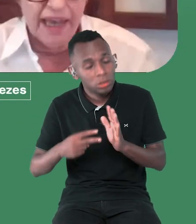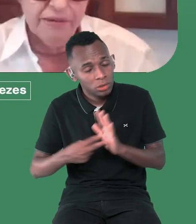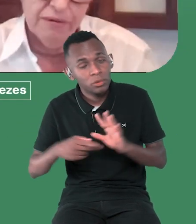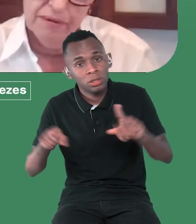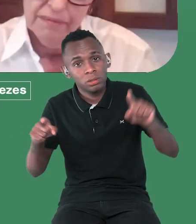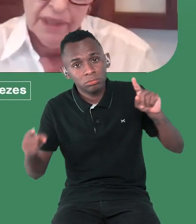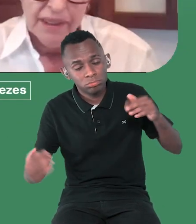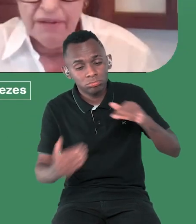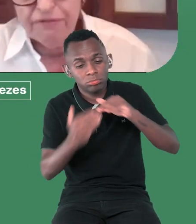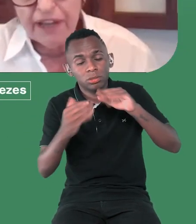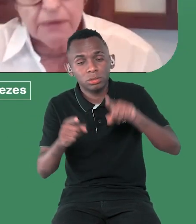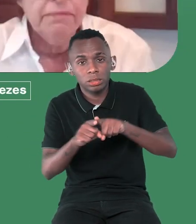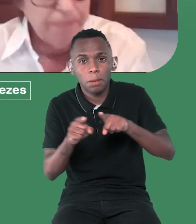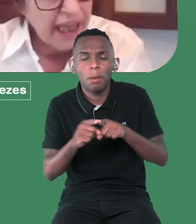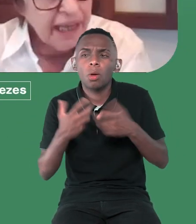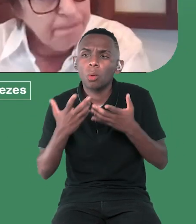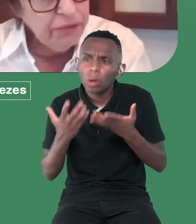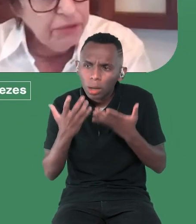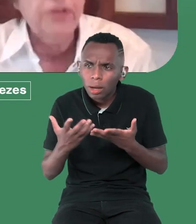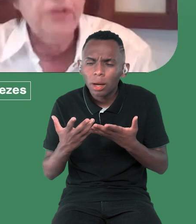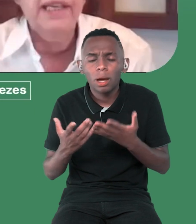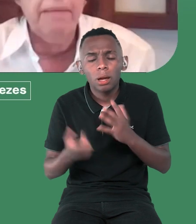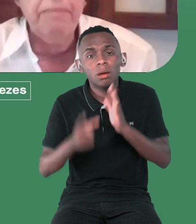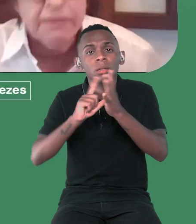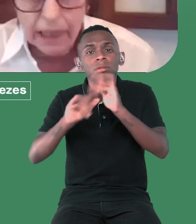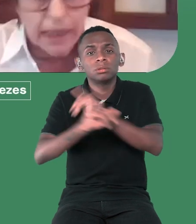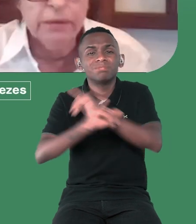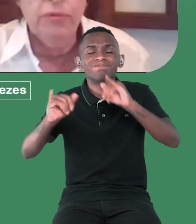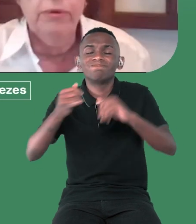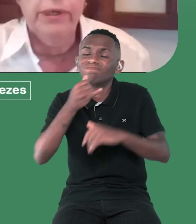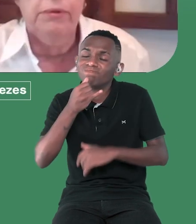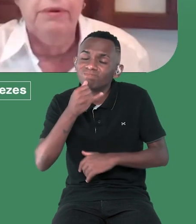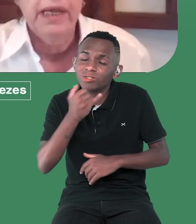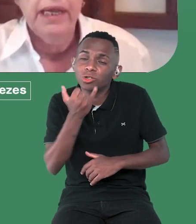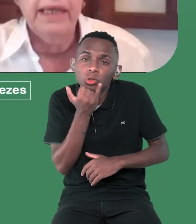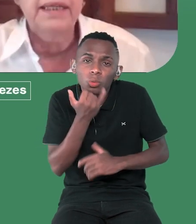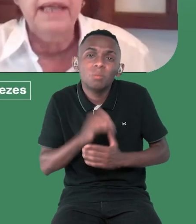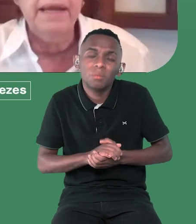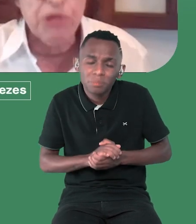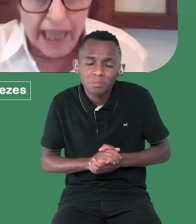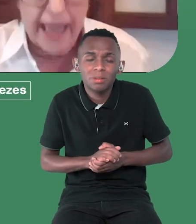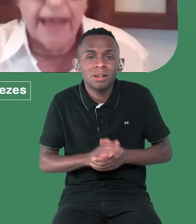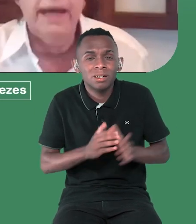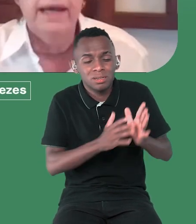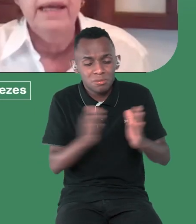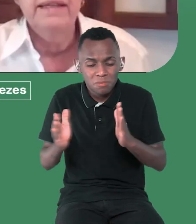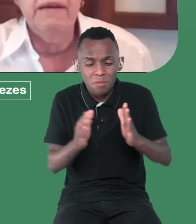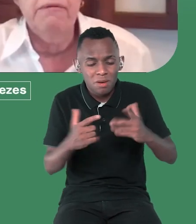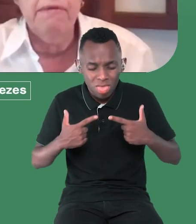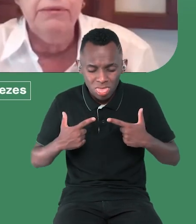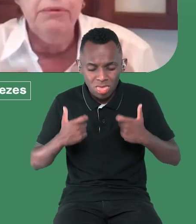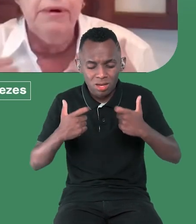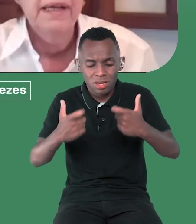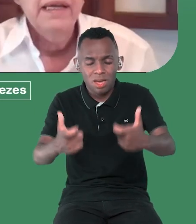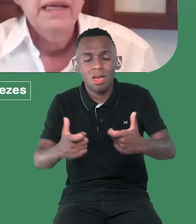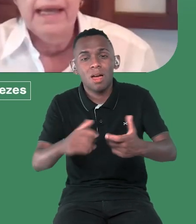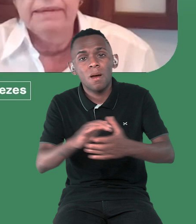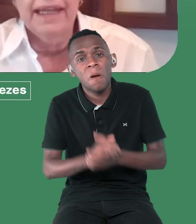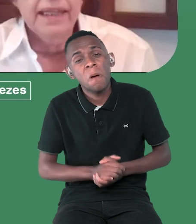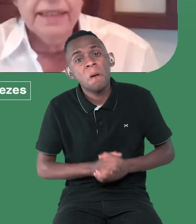Inclusive, quero fazer um pequeno prenúncio aqui, lamentando muito esse tempo de guerra, né?